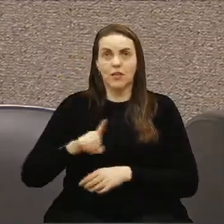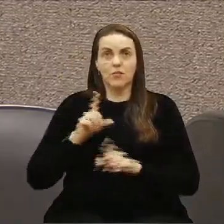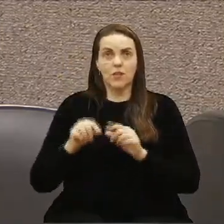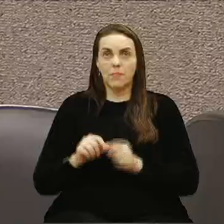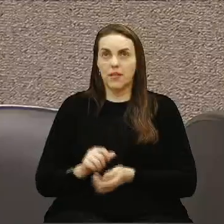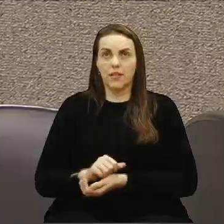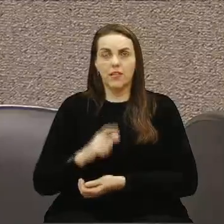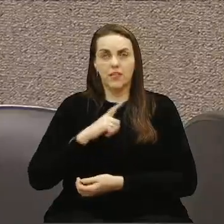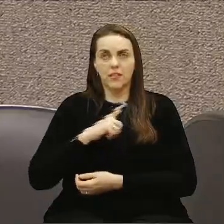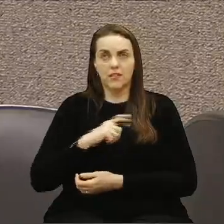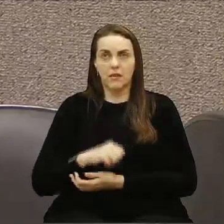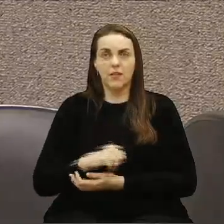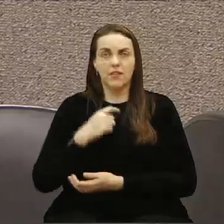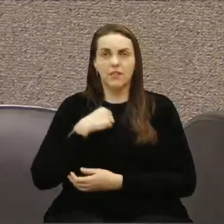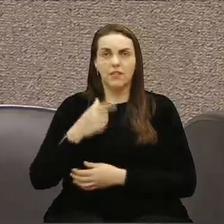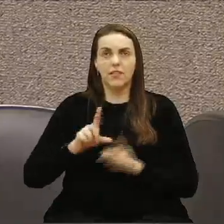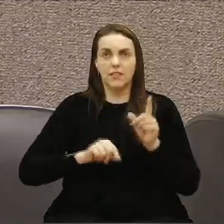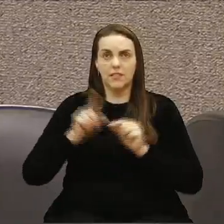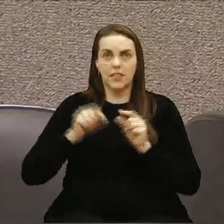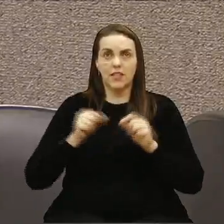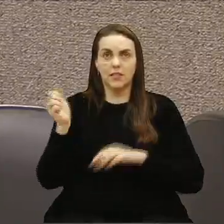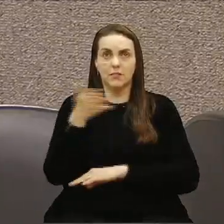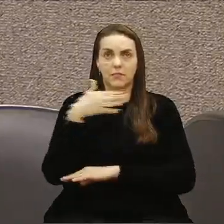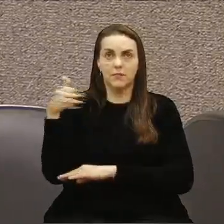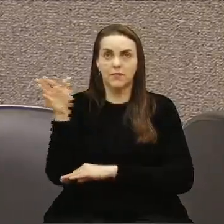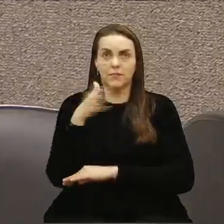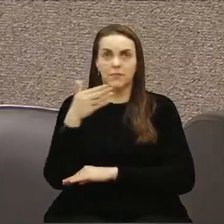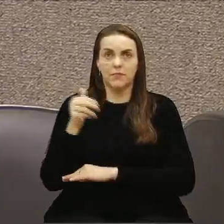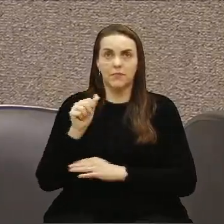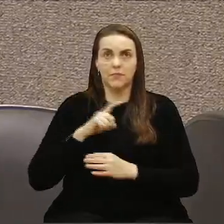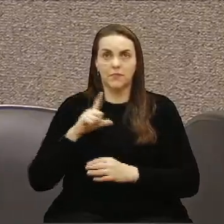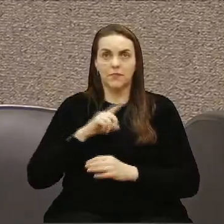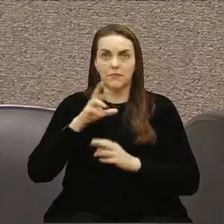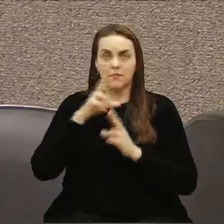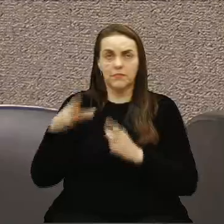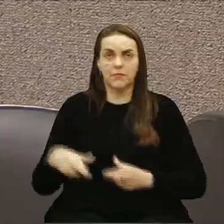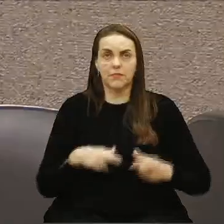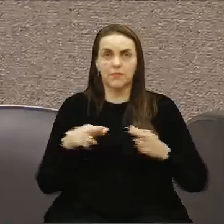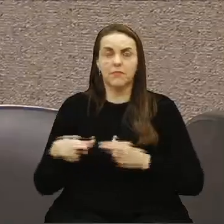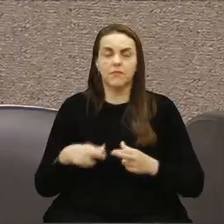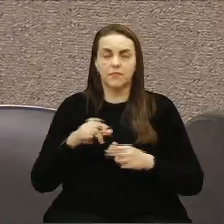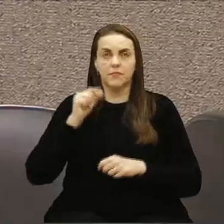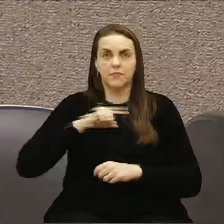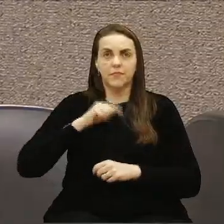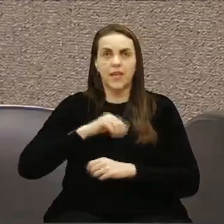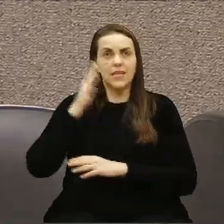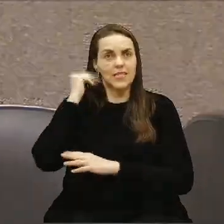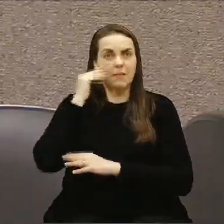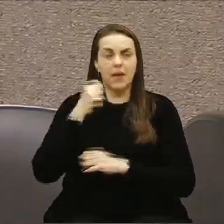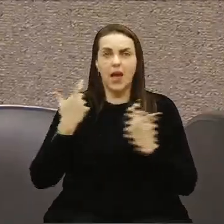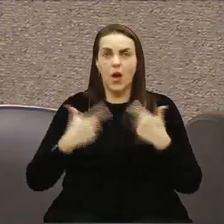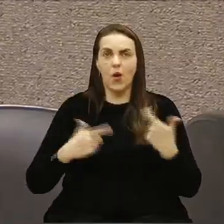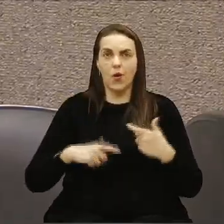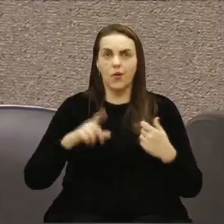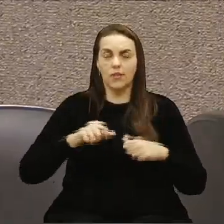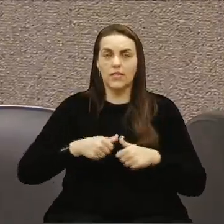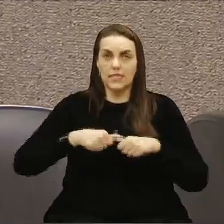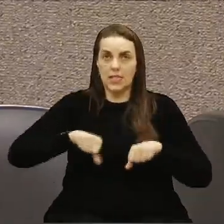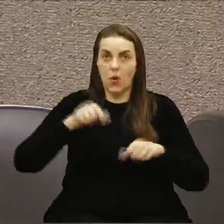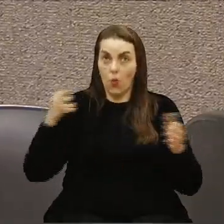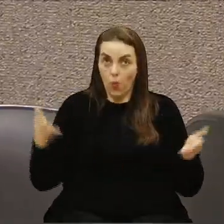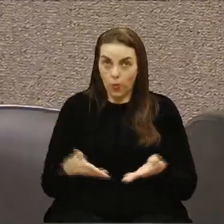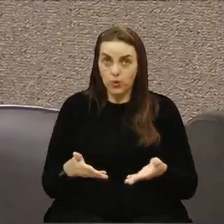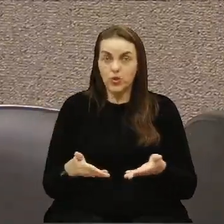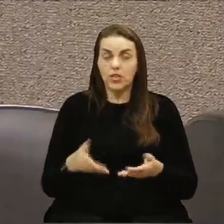Como eu, uma das estrelas da nossa bandeira da 25ª Região. E o legal é isso, é saber que onde ela está hoje,